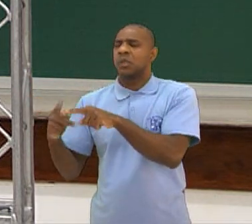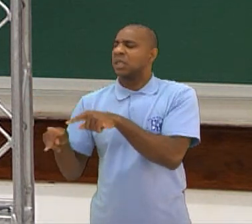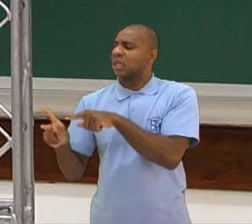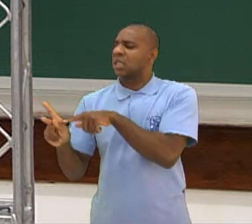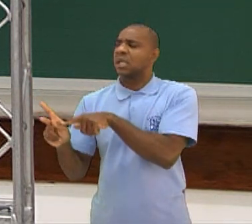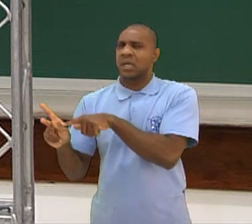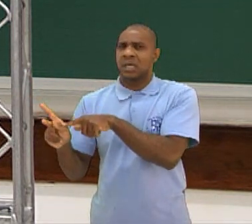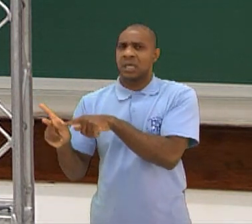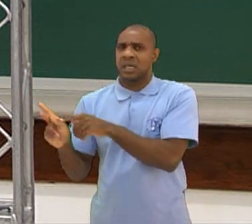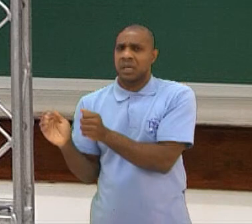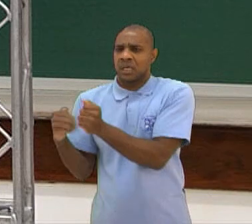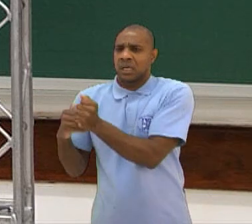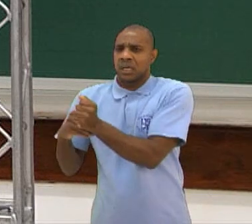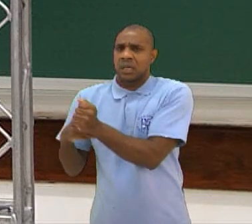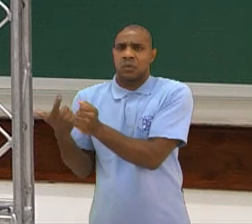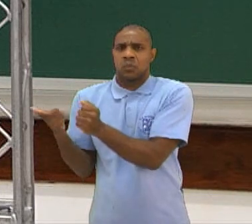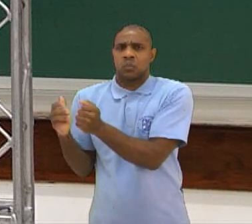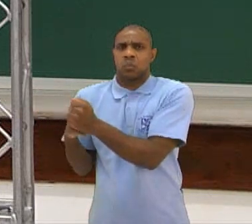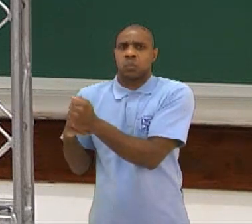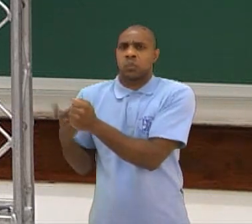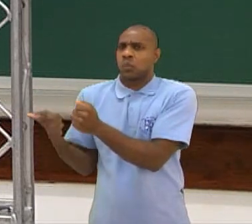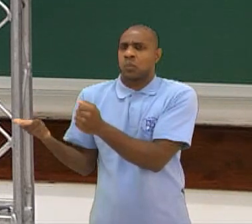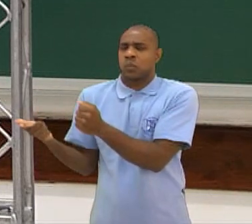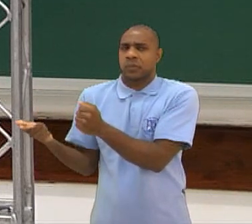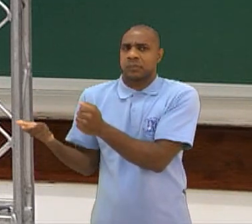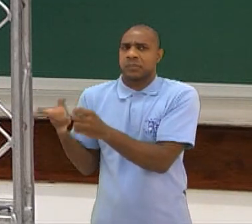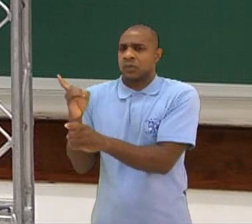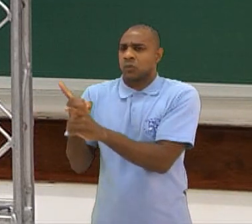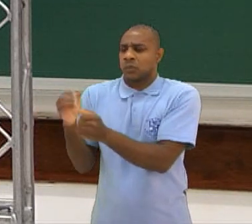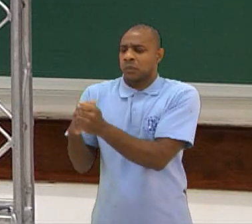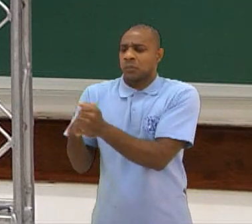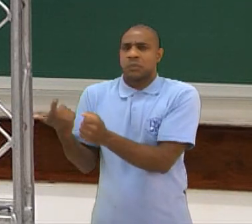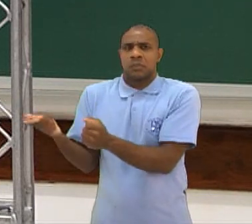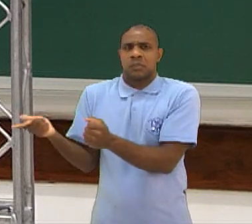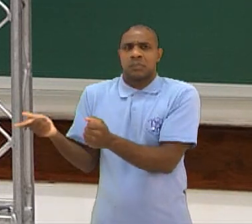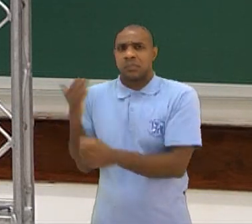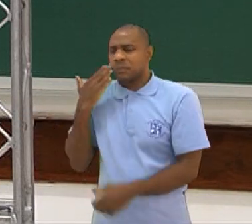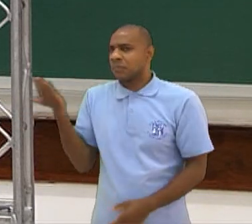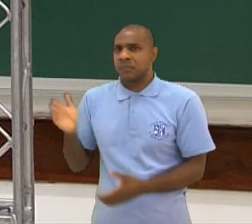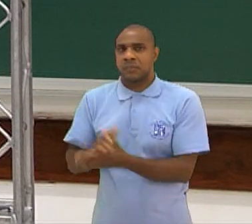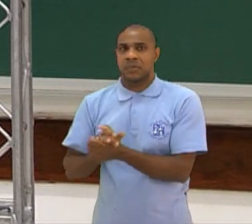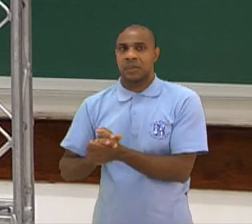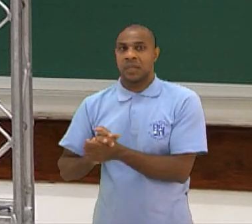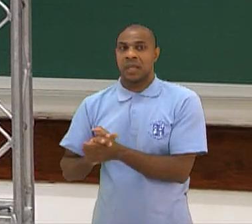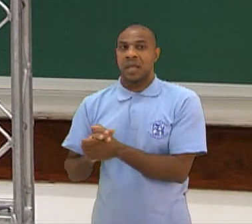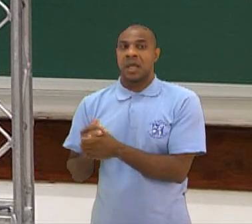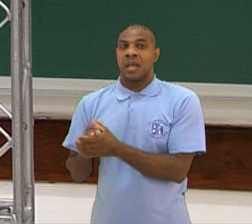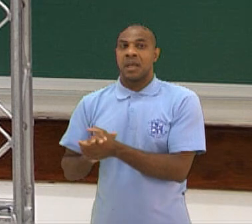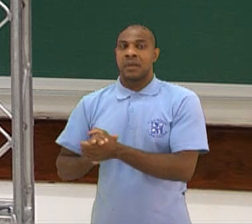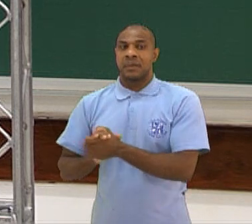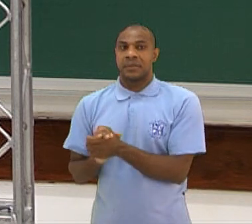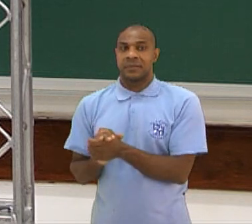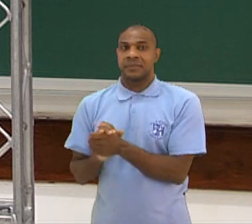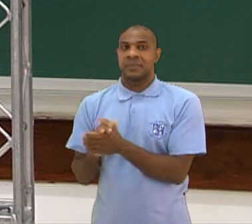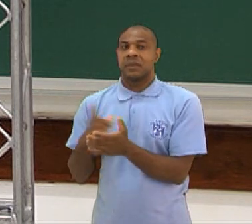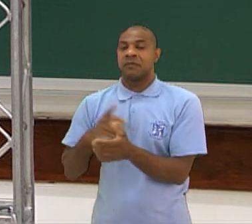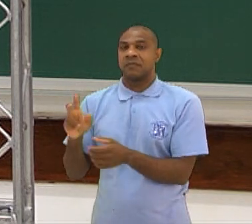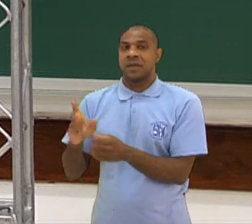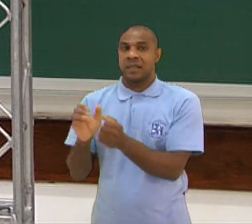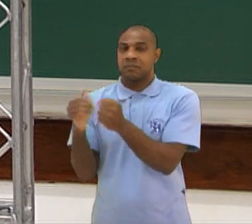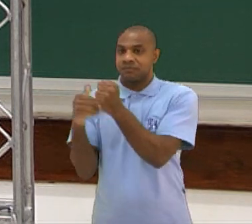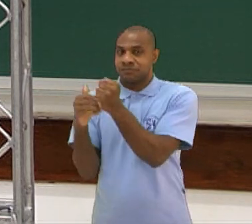quê? É importante que você enxergue isso aqui. Vou voltar lá no slide anterior. Perceba que x, y, z,